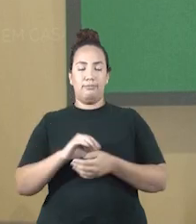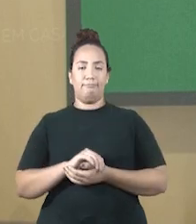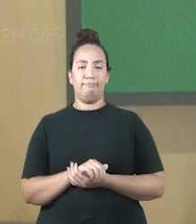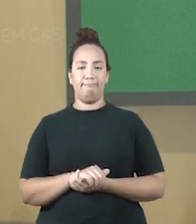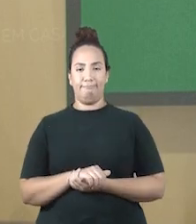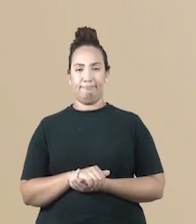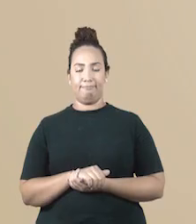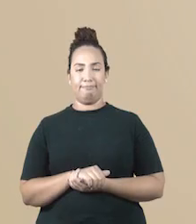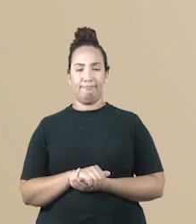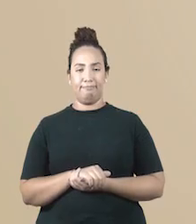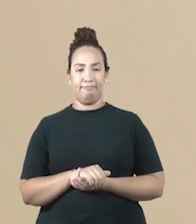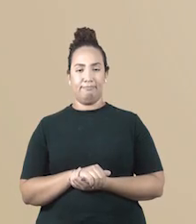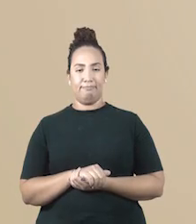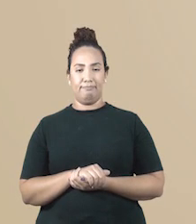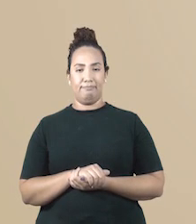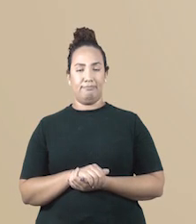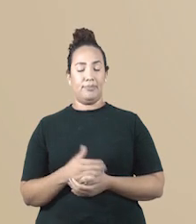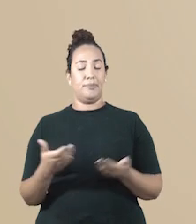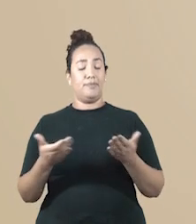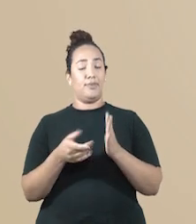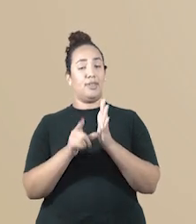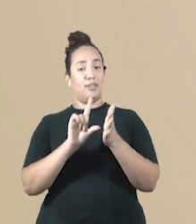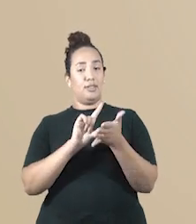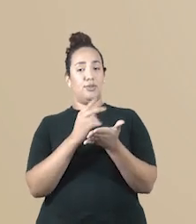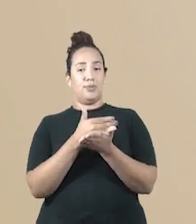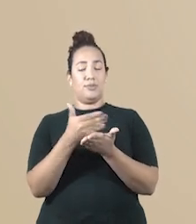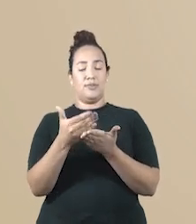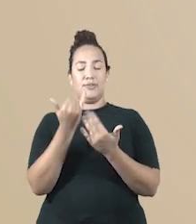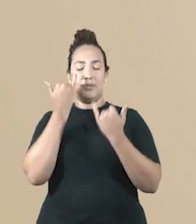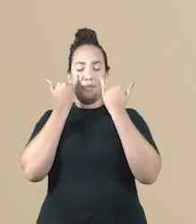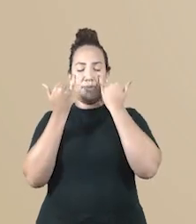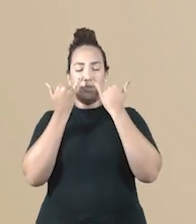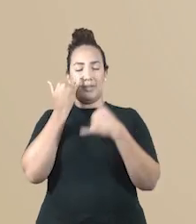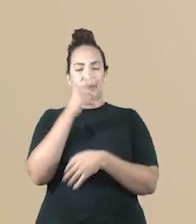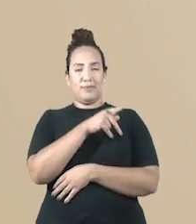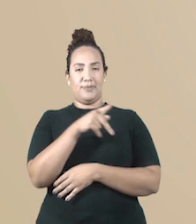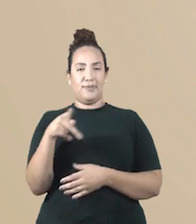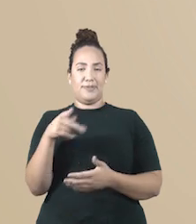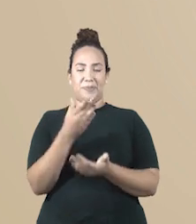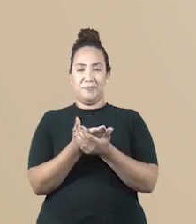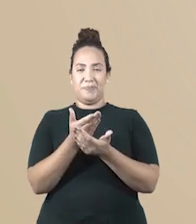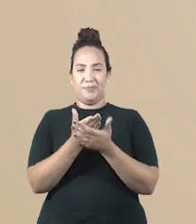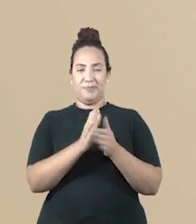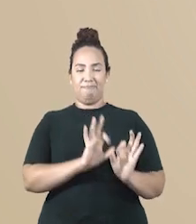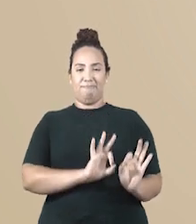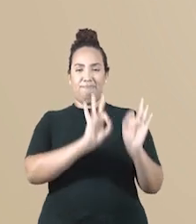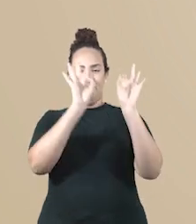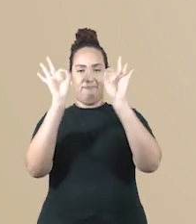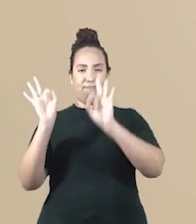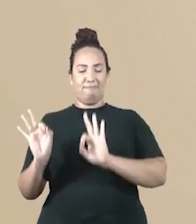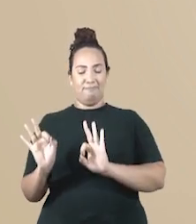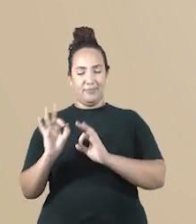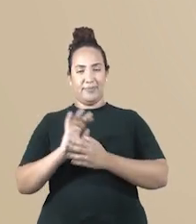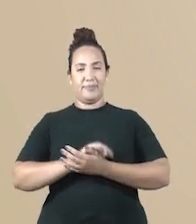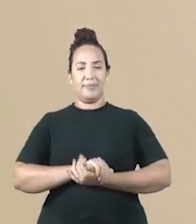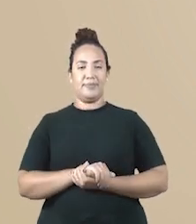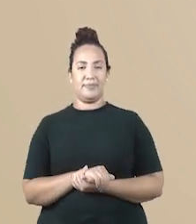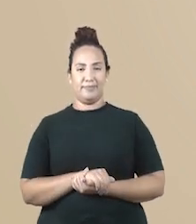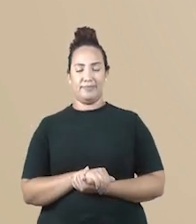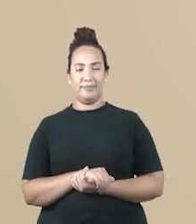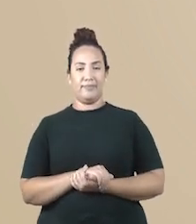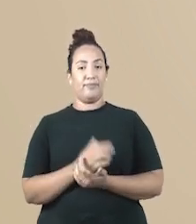vamos lá? Antes de começar, algumas informações para os professores e professoras que estiverem nos